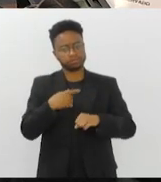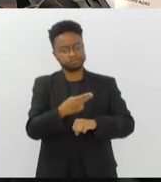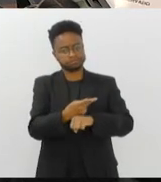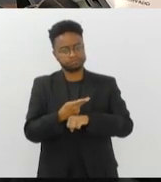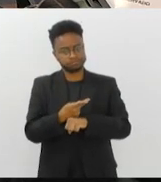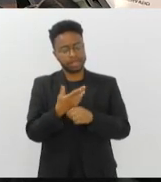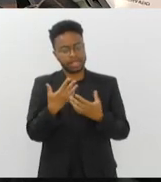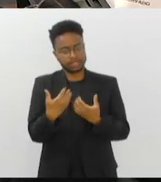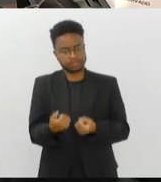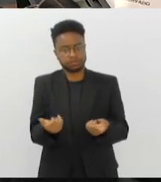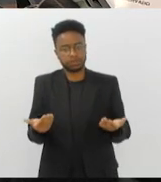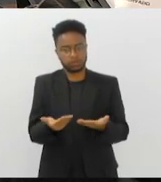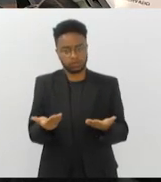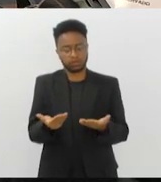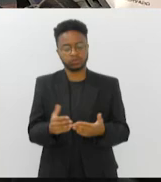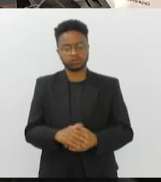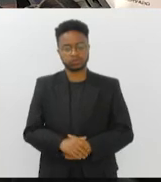recebendo,